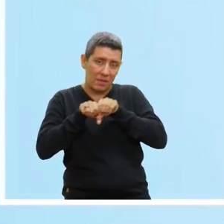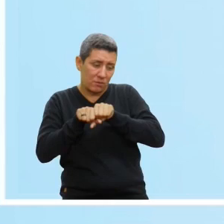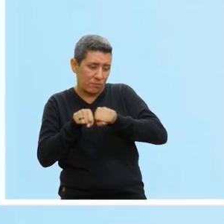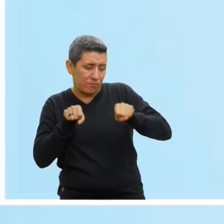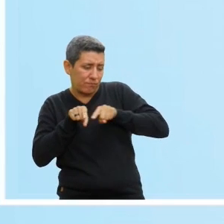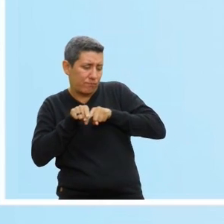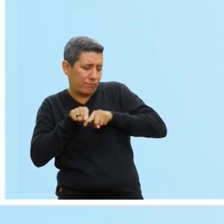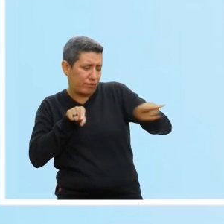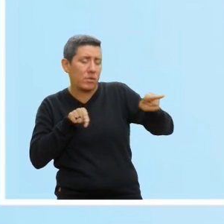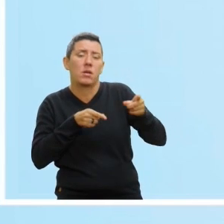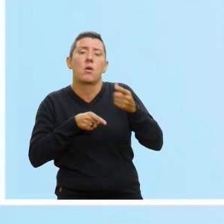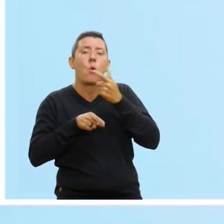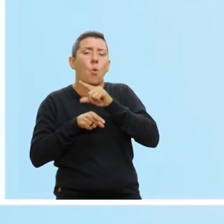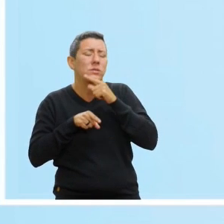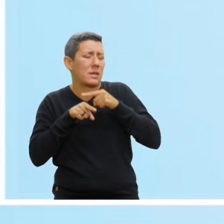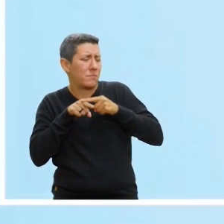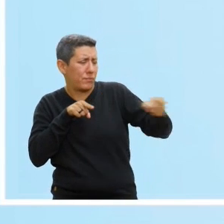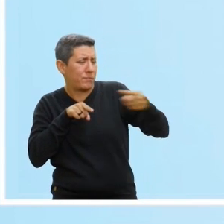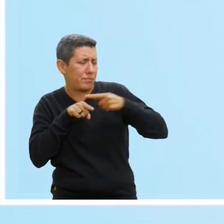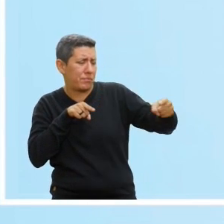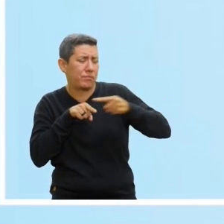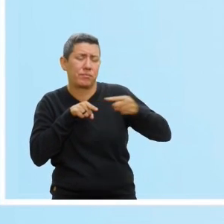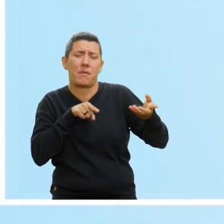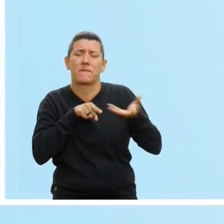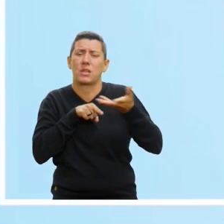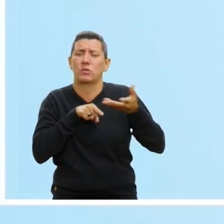a capacidade de transmissão. Tá?